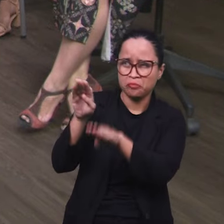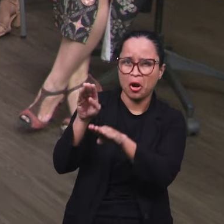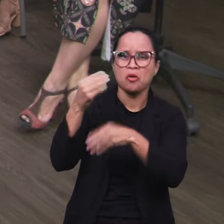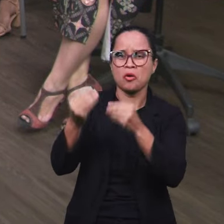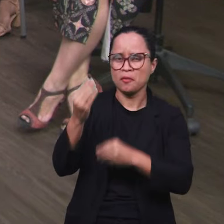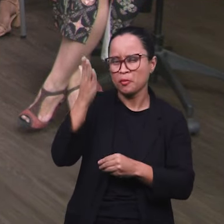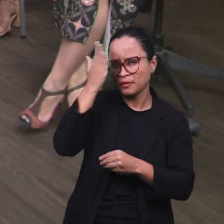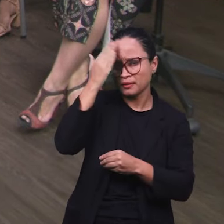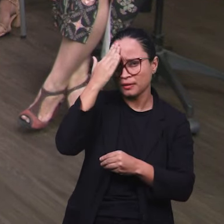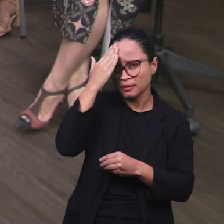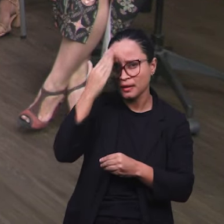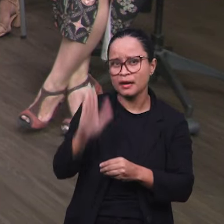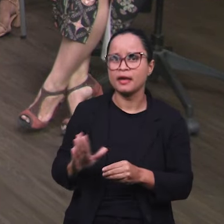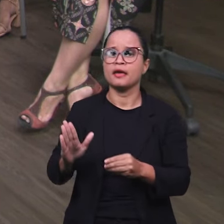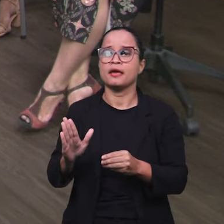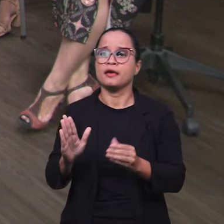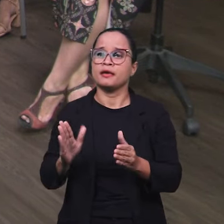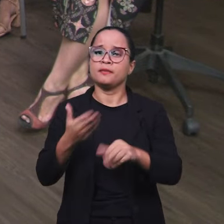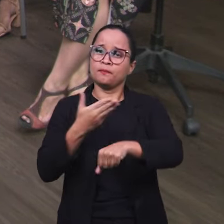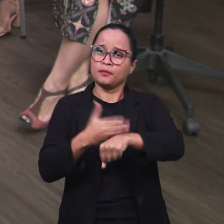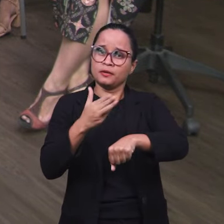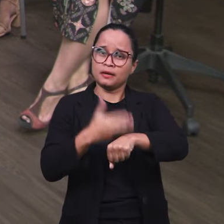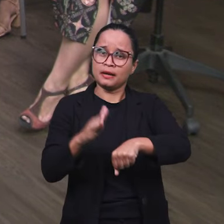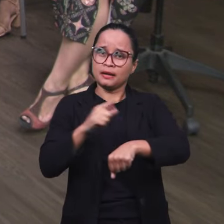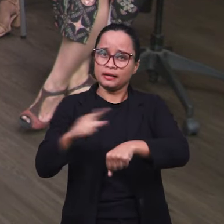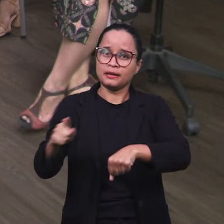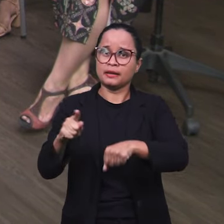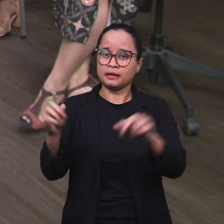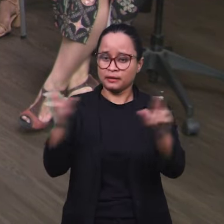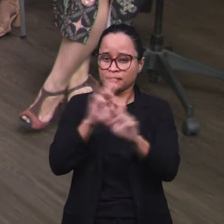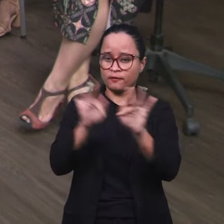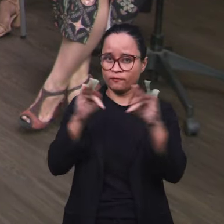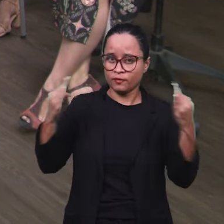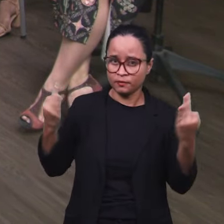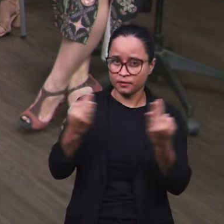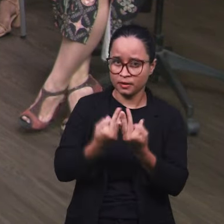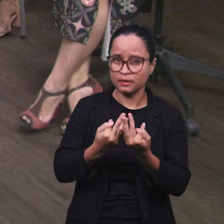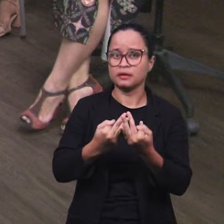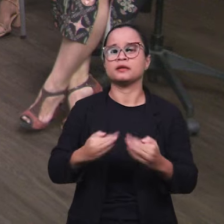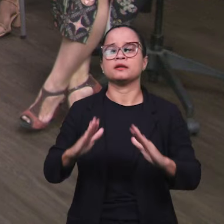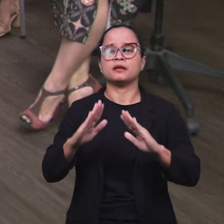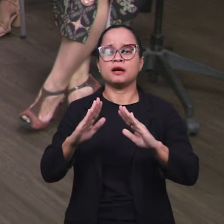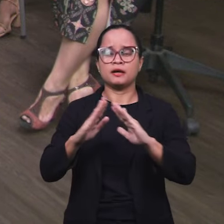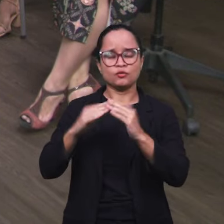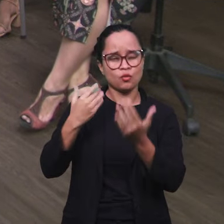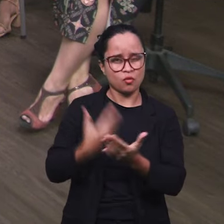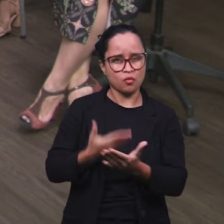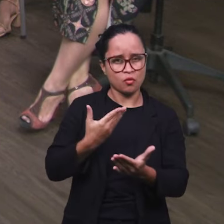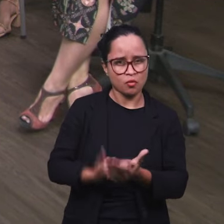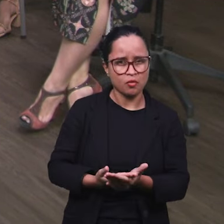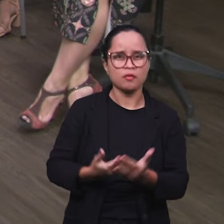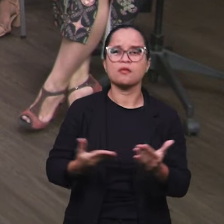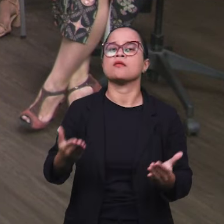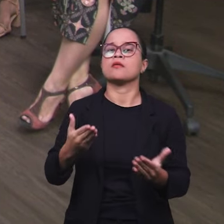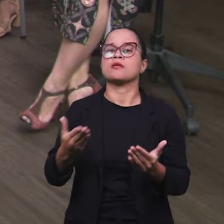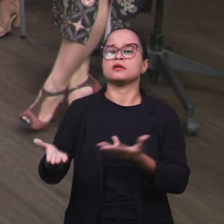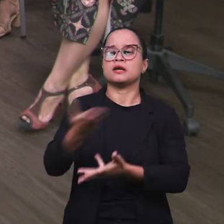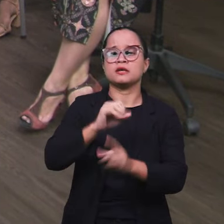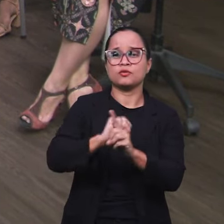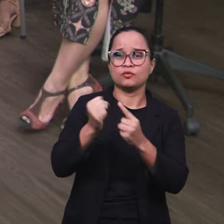posso entender e aplicar esse princípio em relacionamentos familiares, escolares e sociais, sem comprometer minha